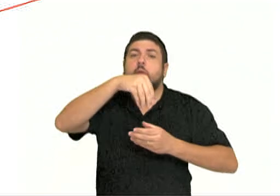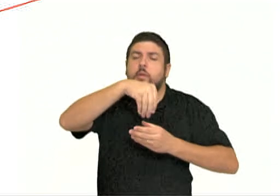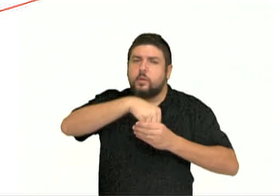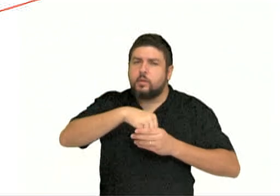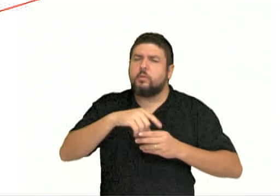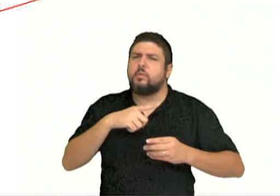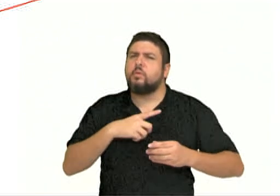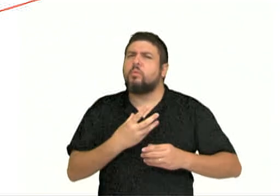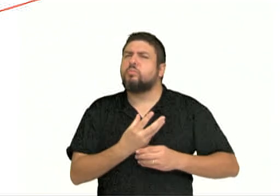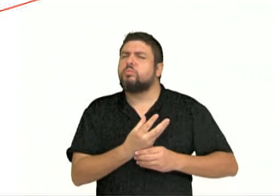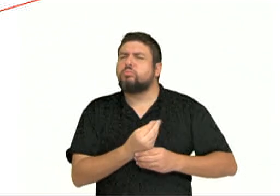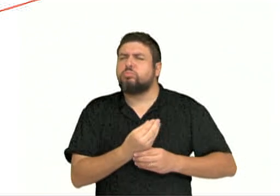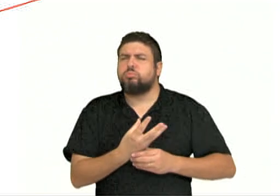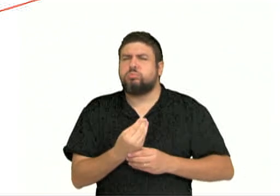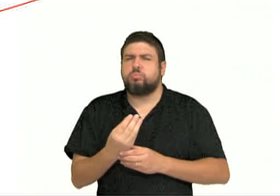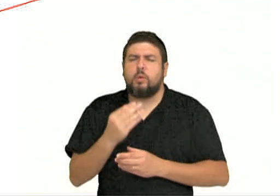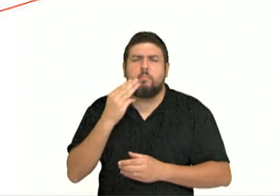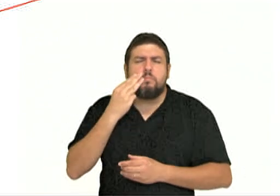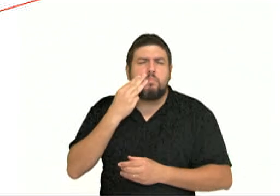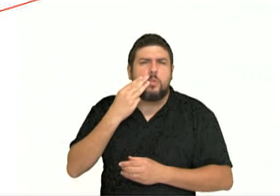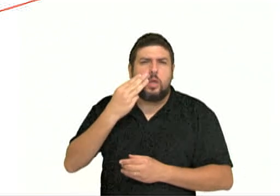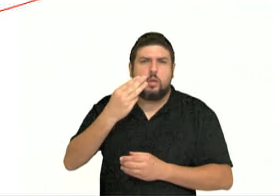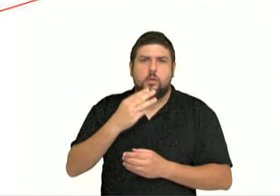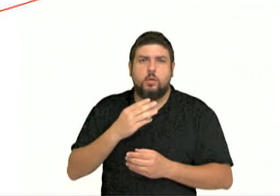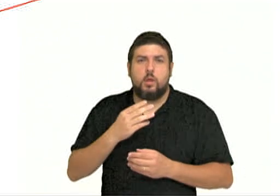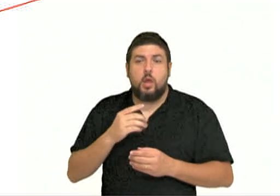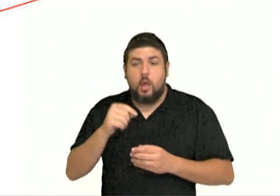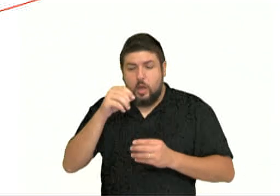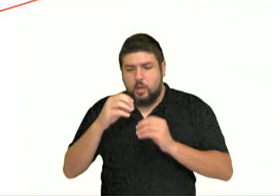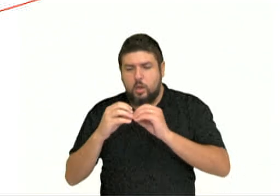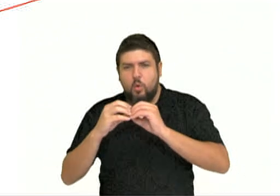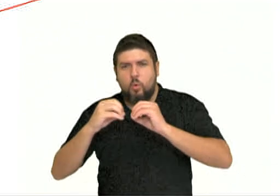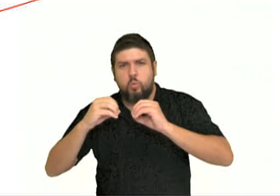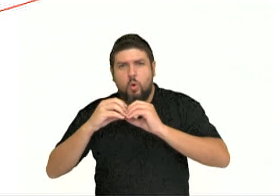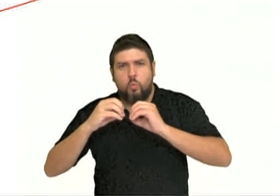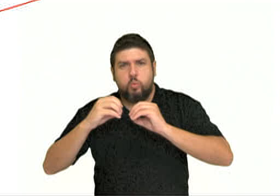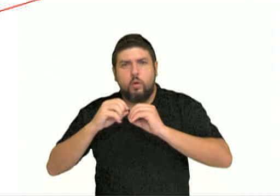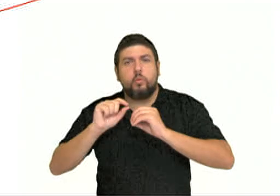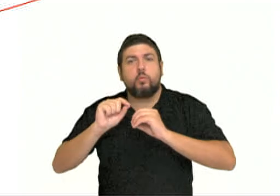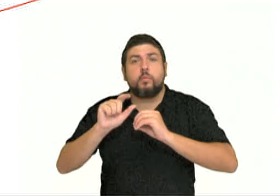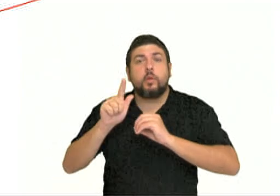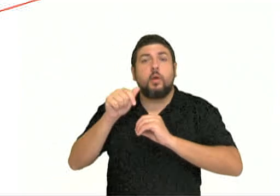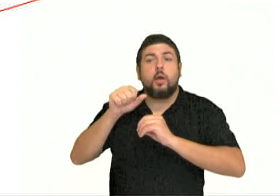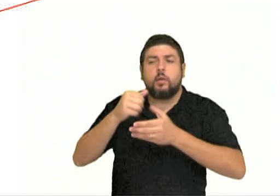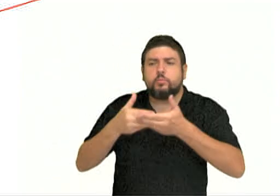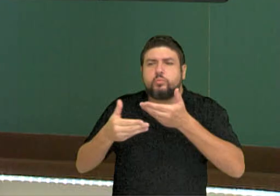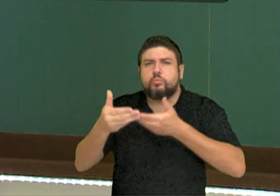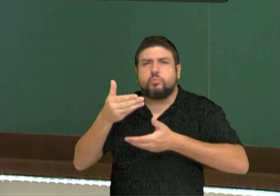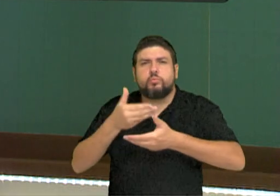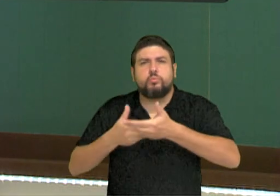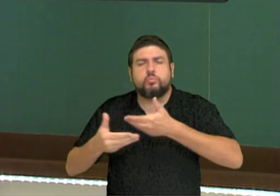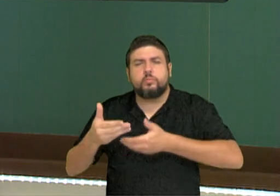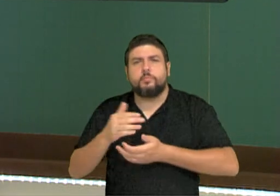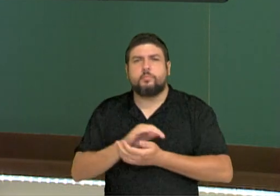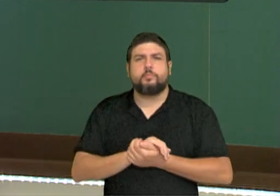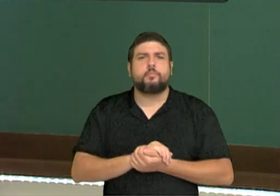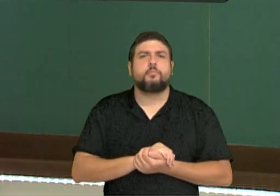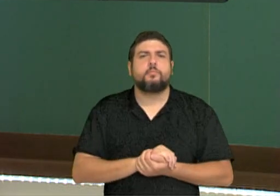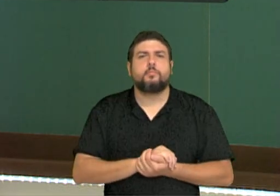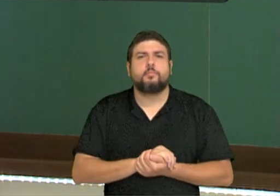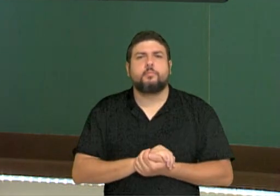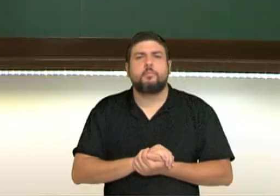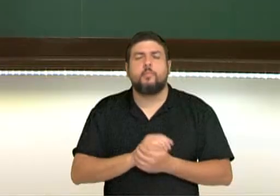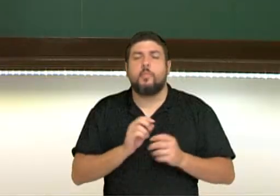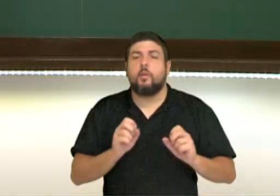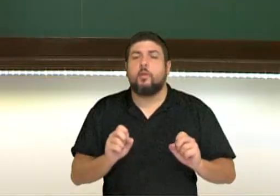dos pulmões. É dentro deles que as trocas gasosas ocorrem, tá? Então, seguindo, vamos